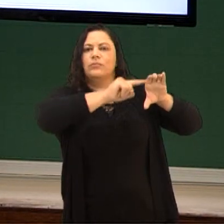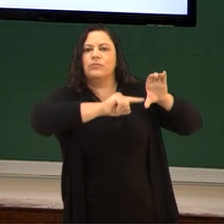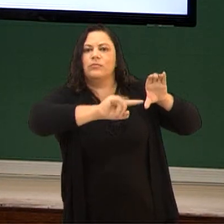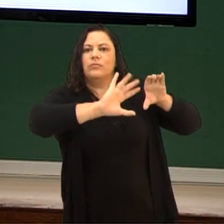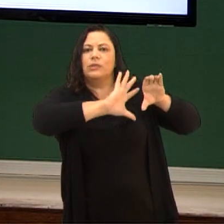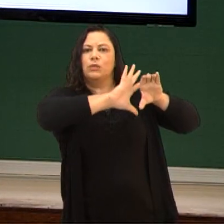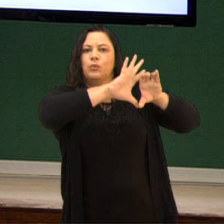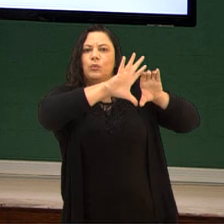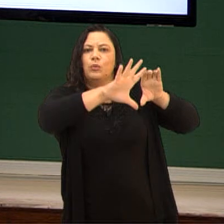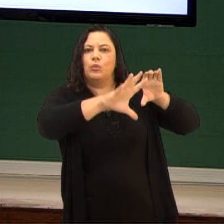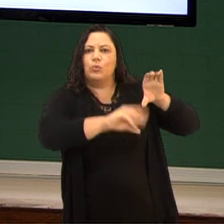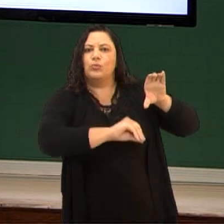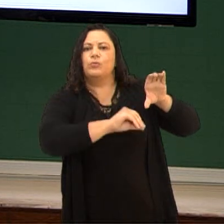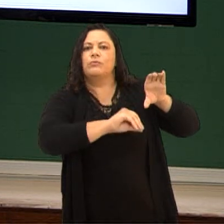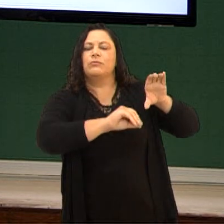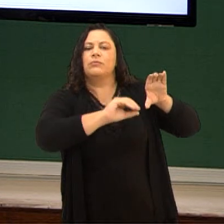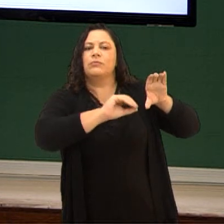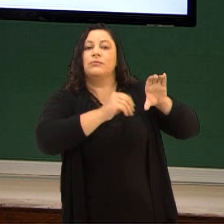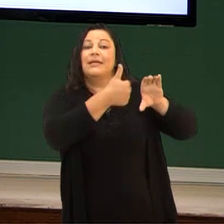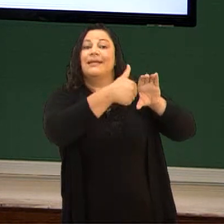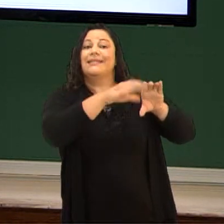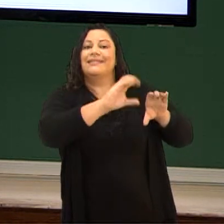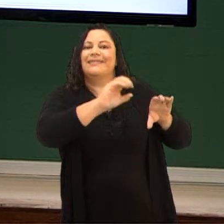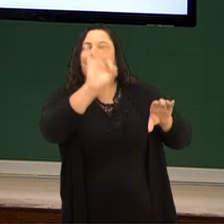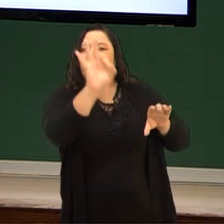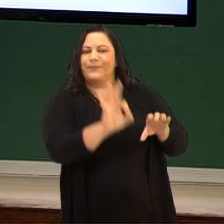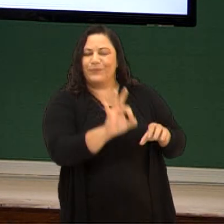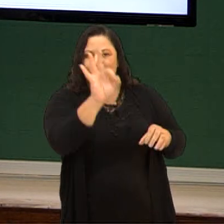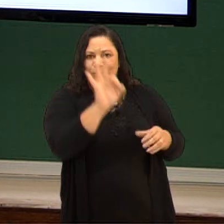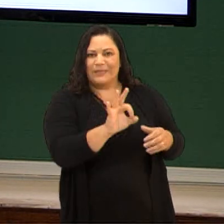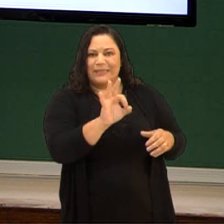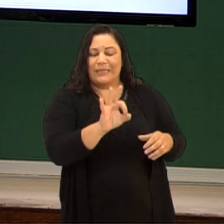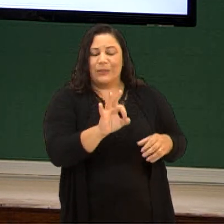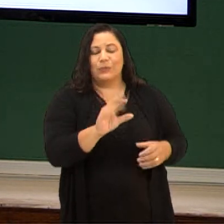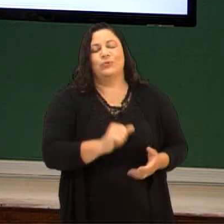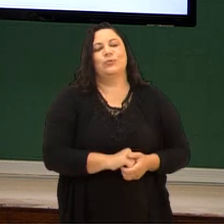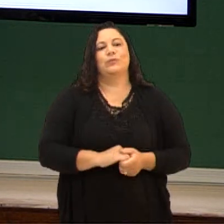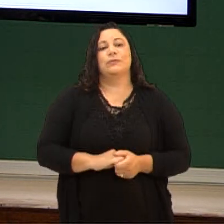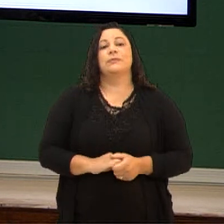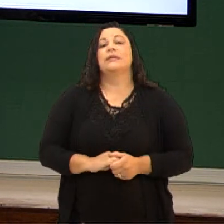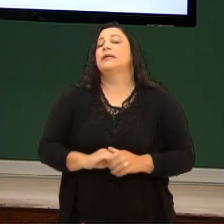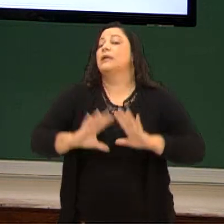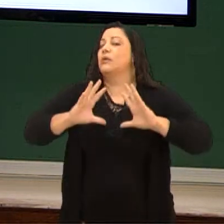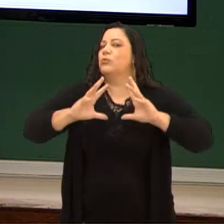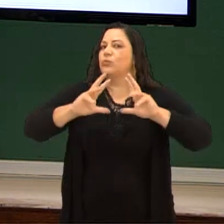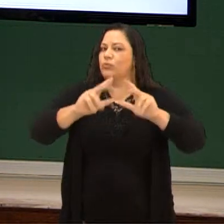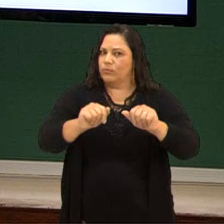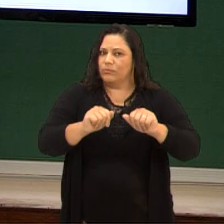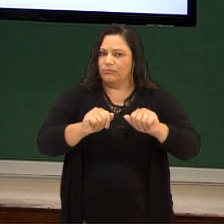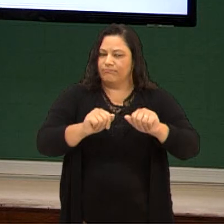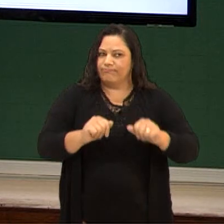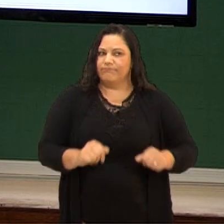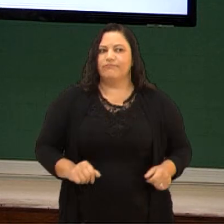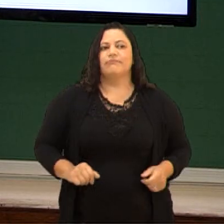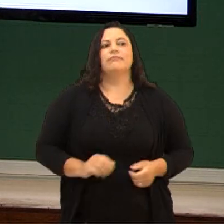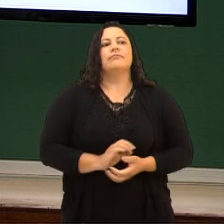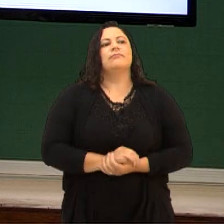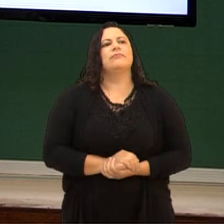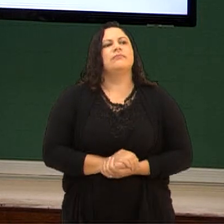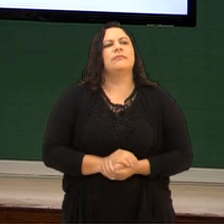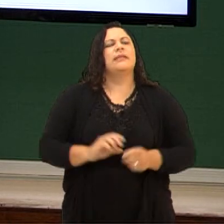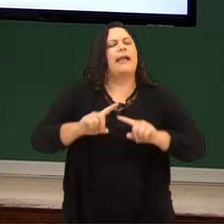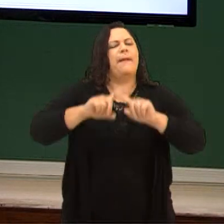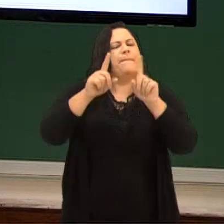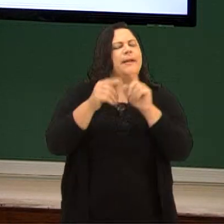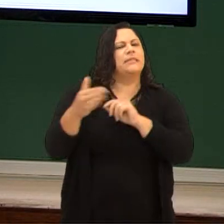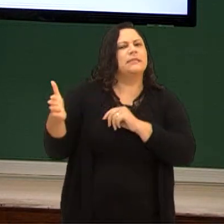que é 100%. Estou usando ele todo, ele completo, certo? Mas para a